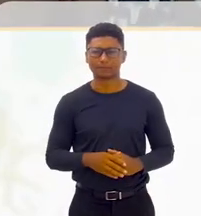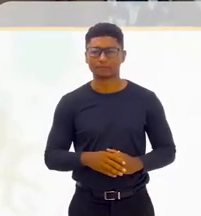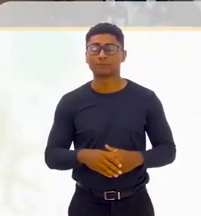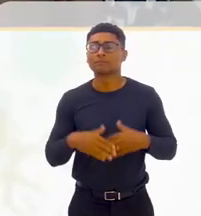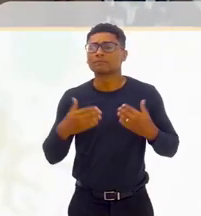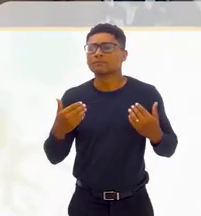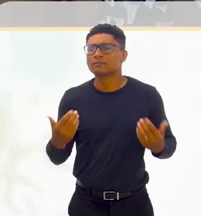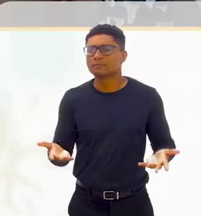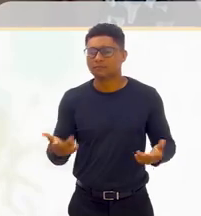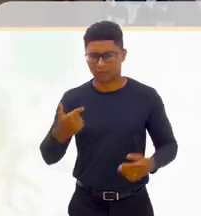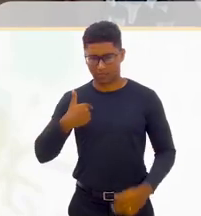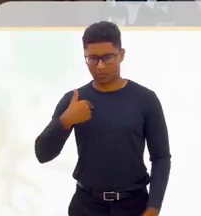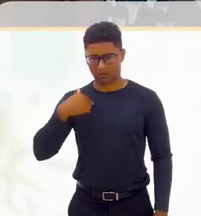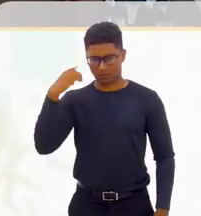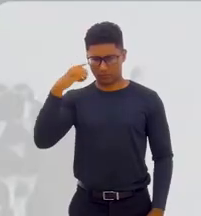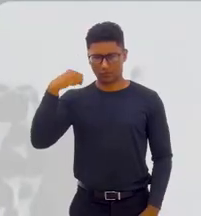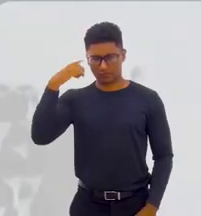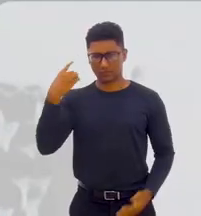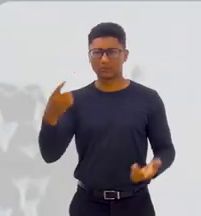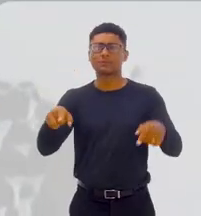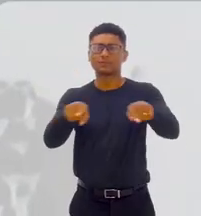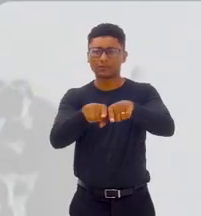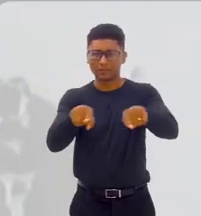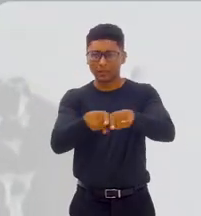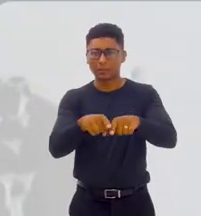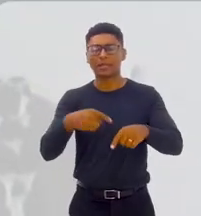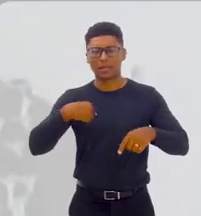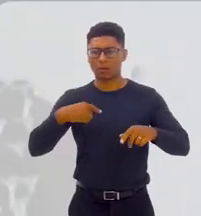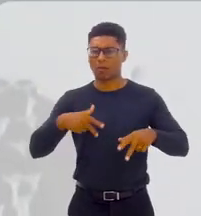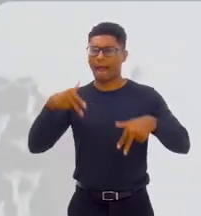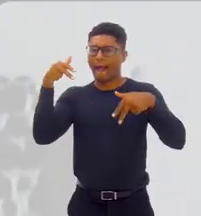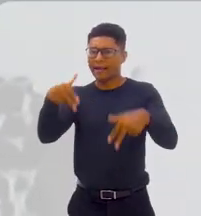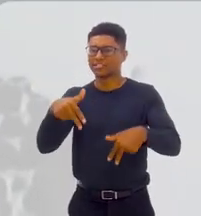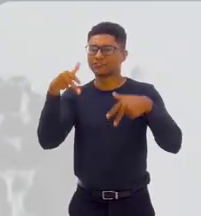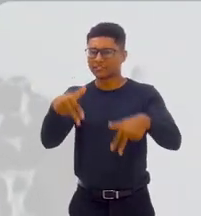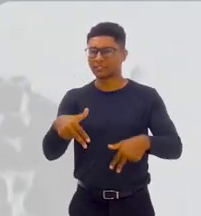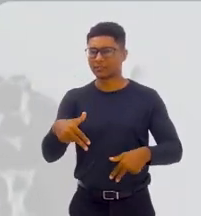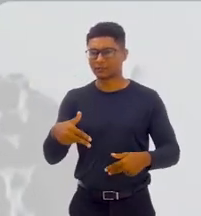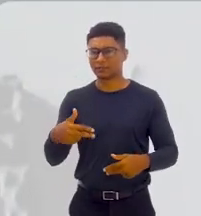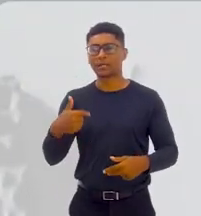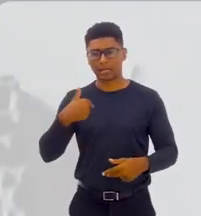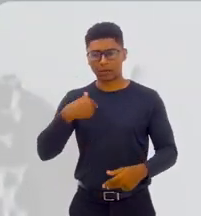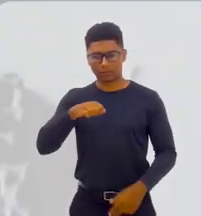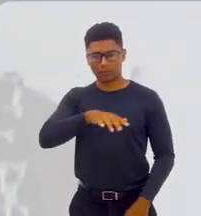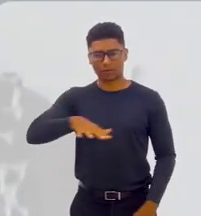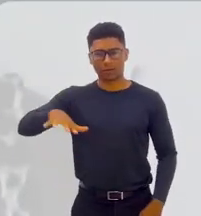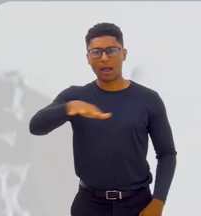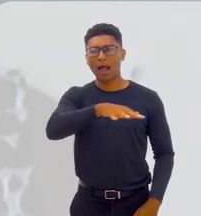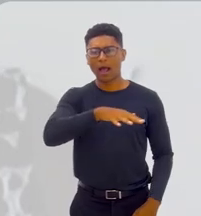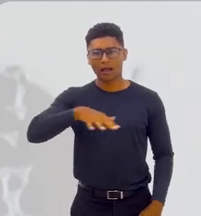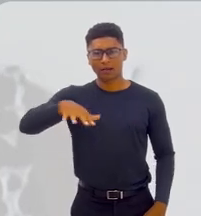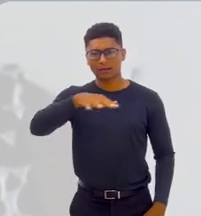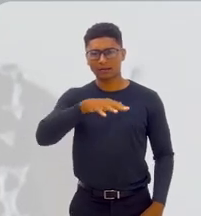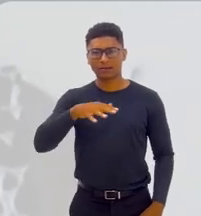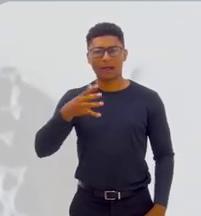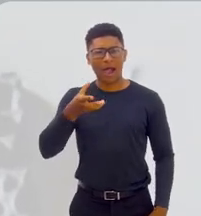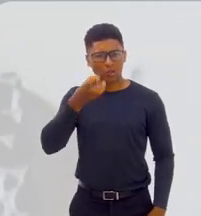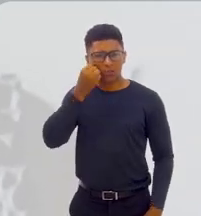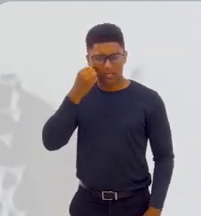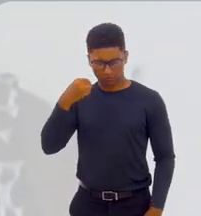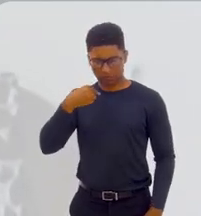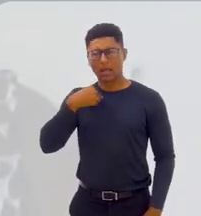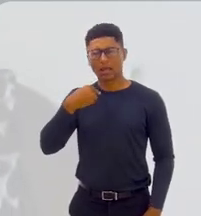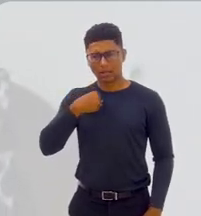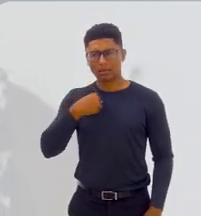aí, a minha questão é, como advogada e também ativista, que no caso da adoção, não sou produto da adoção, eu